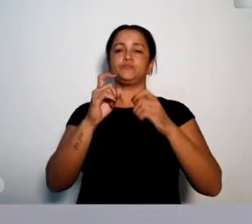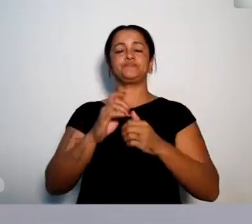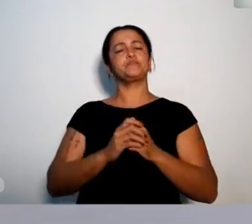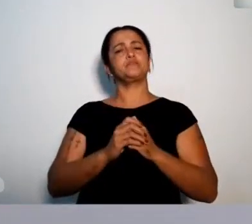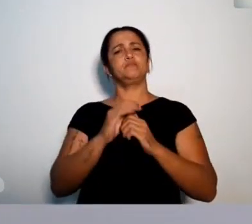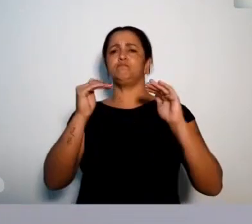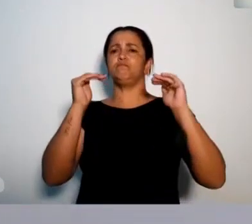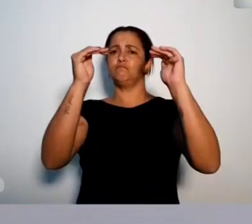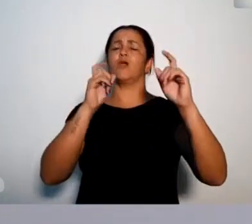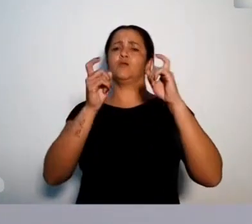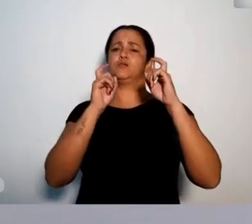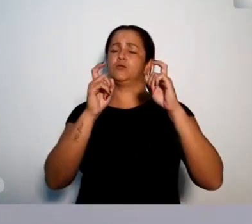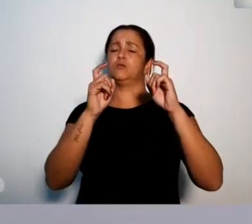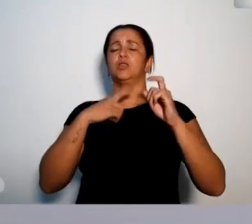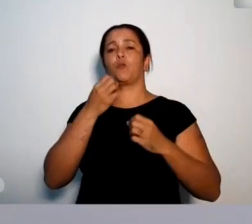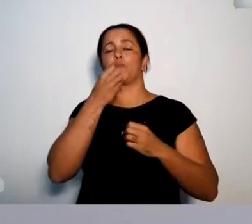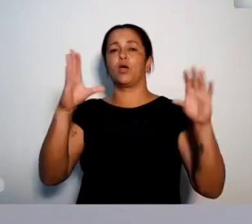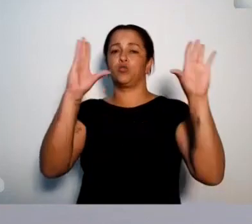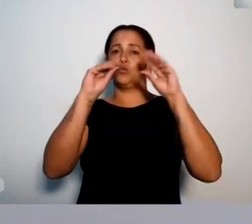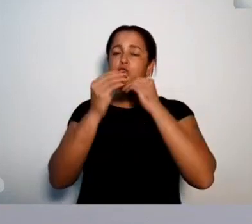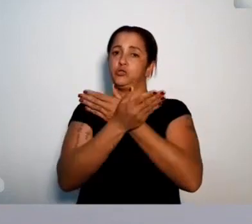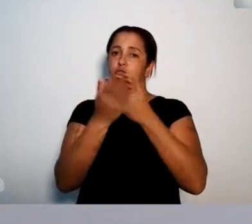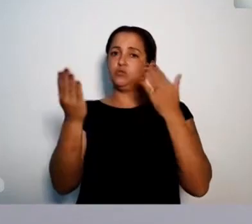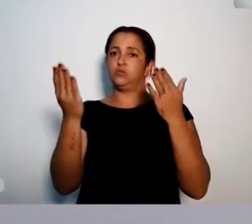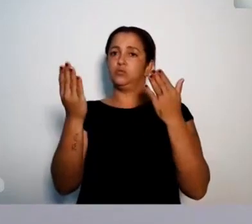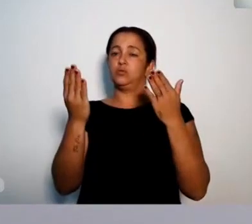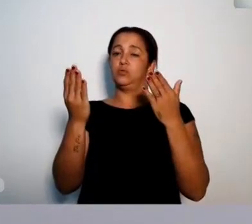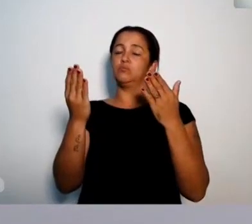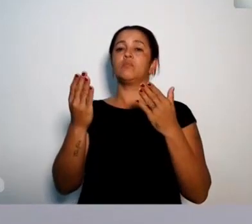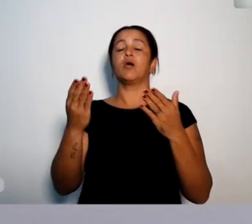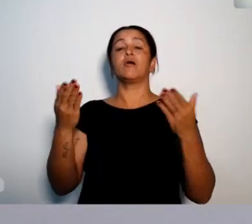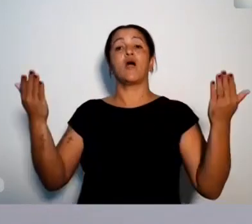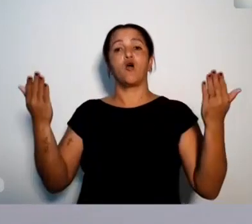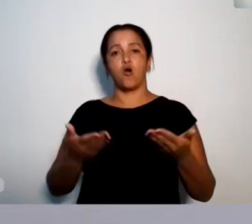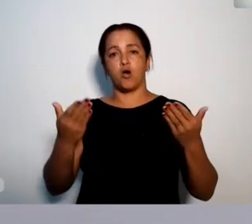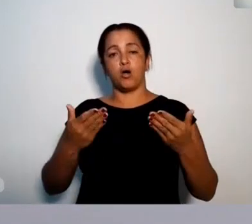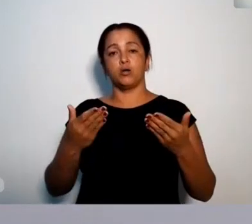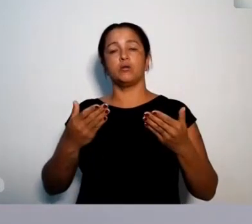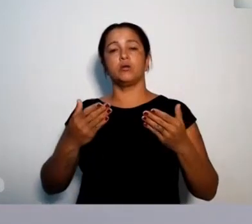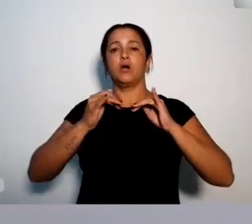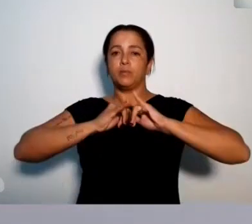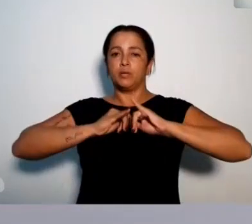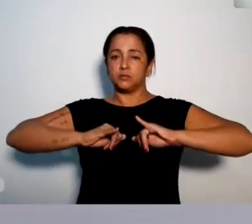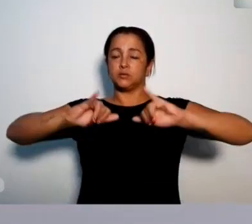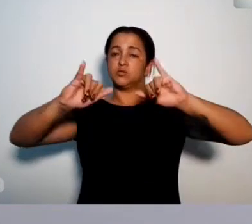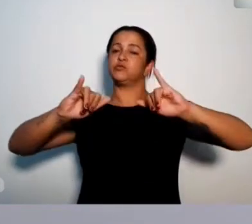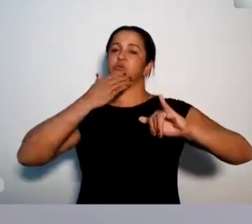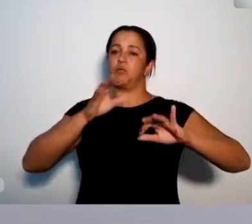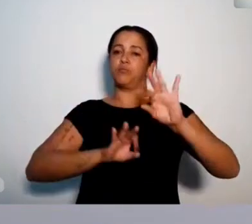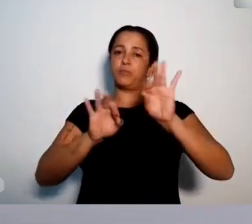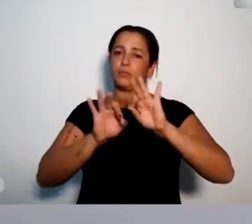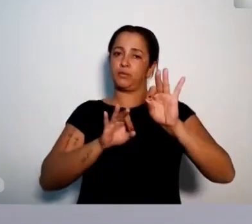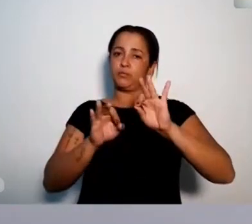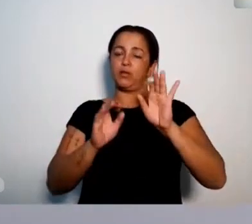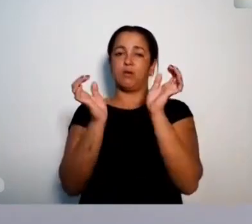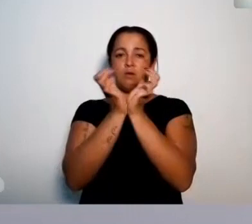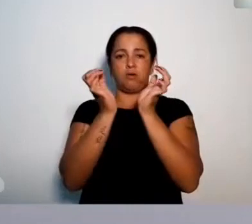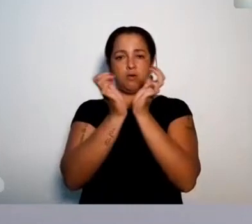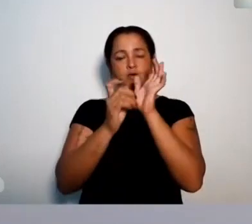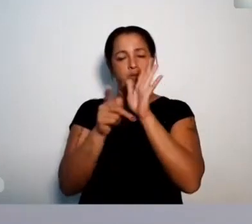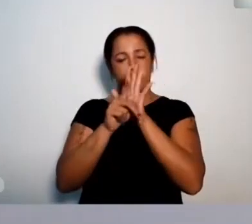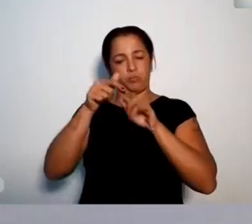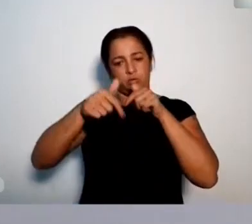boa noite a todos e fiquem agora com a mensagem de Natal preparada pela equipe de servidores da Câmara